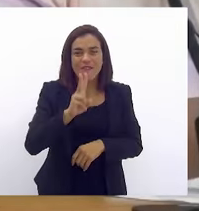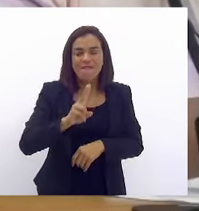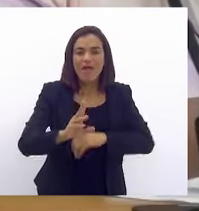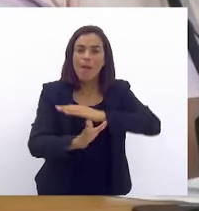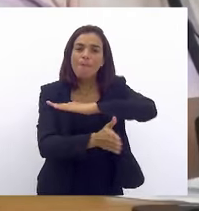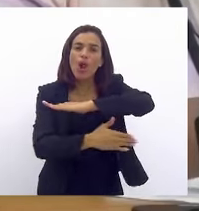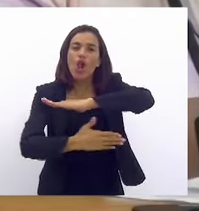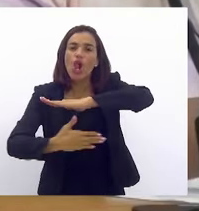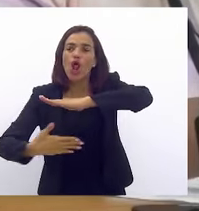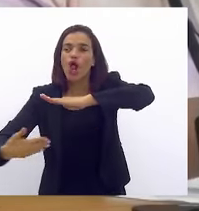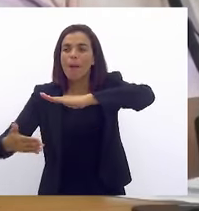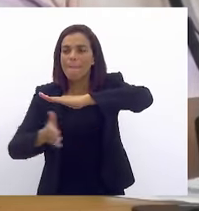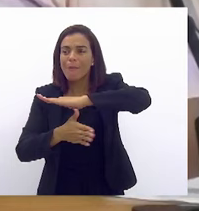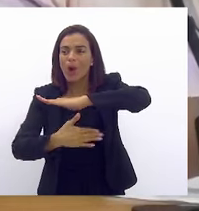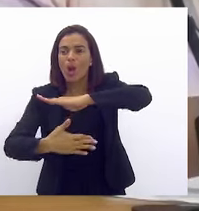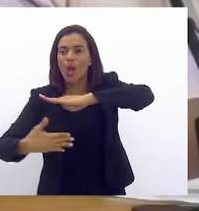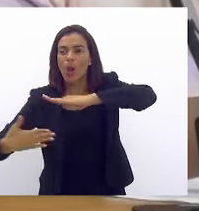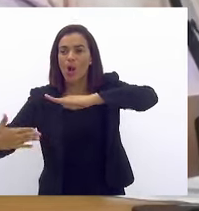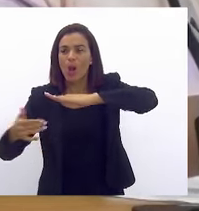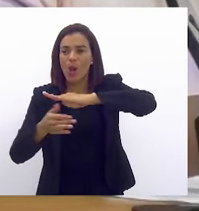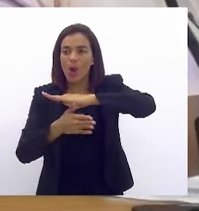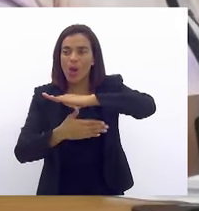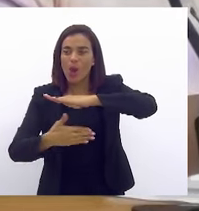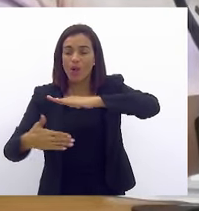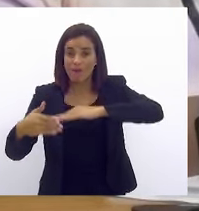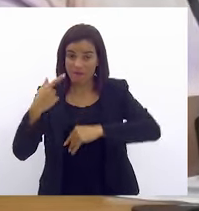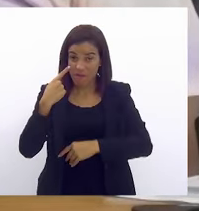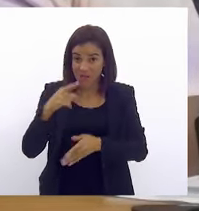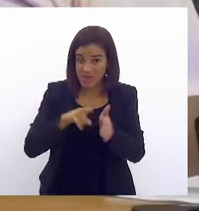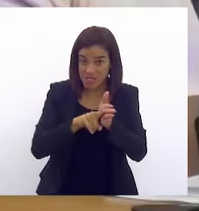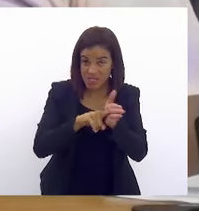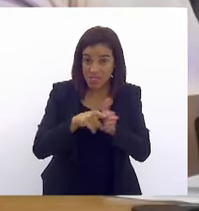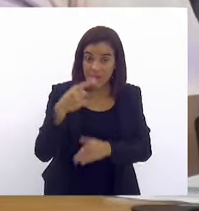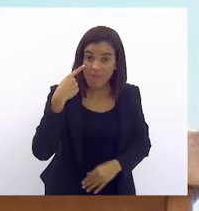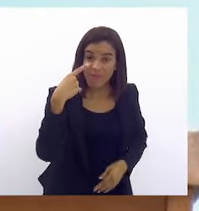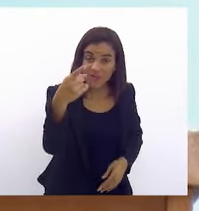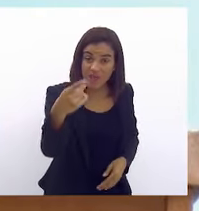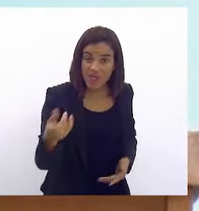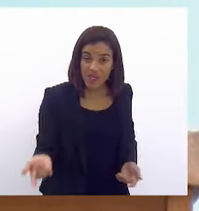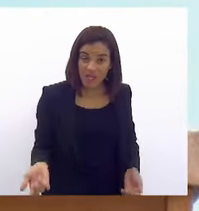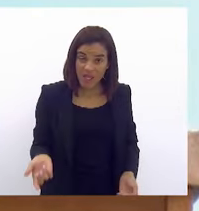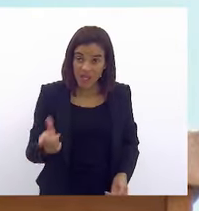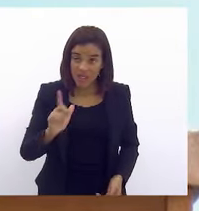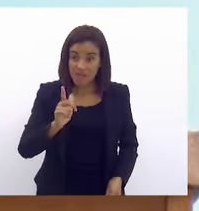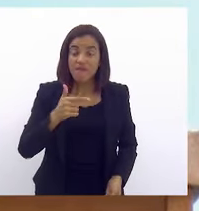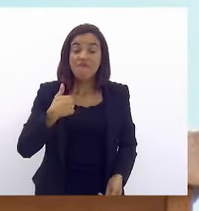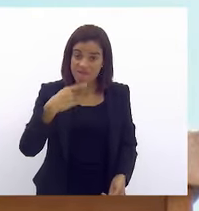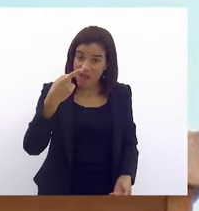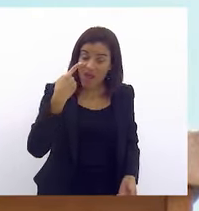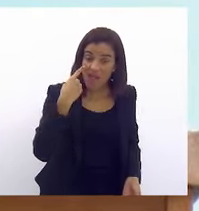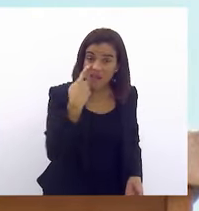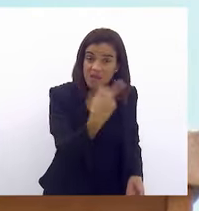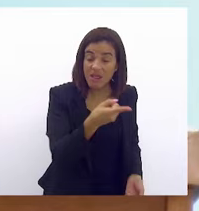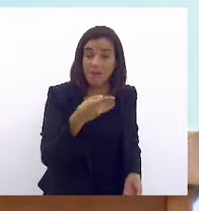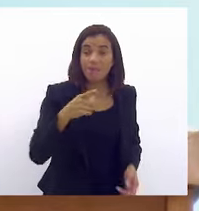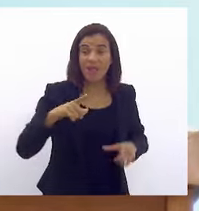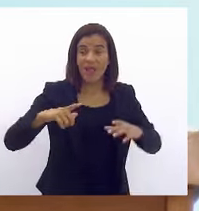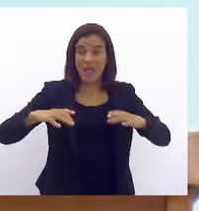lagoa, que antigamente a água era escura. Faz exame para tu ver se tem balneabilidade. Deputado, na Lagoa do